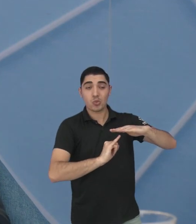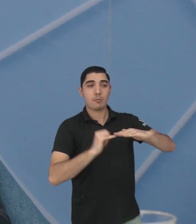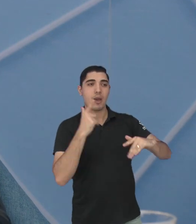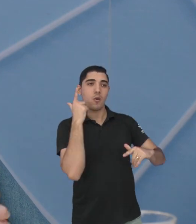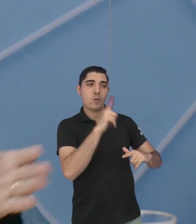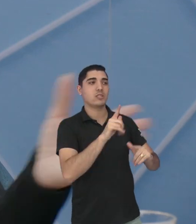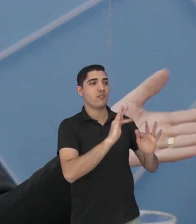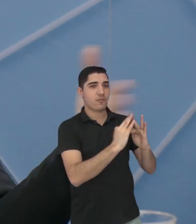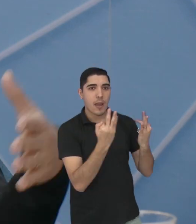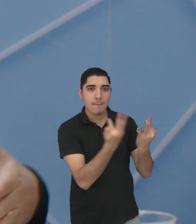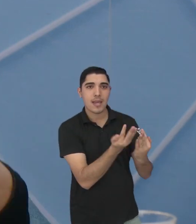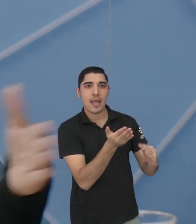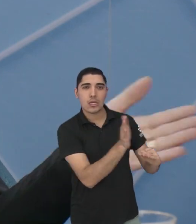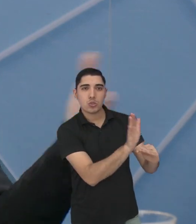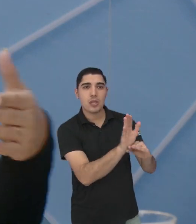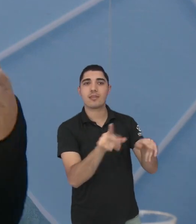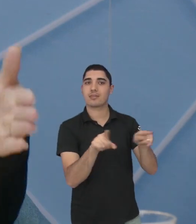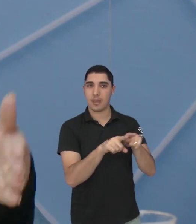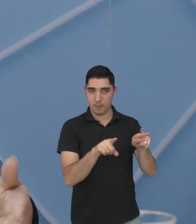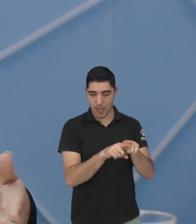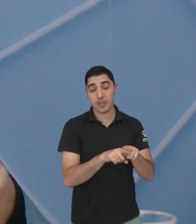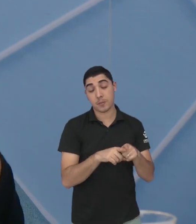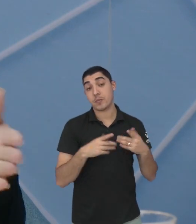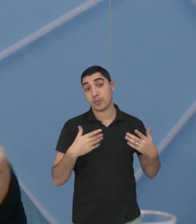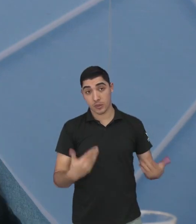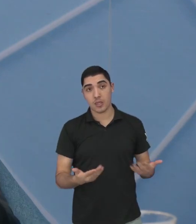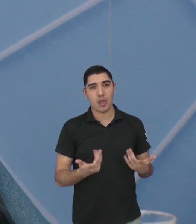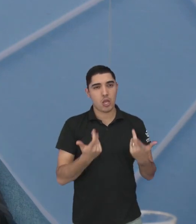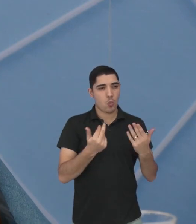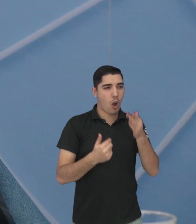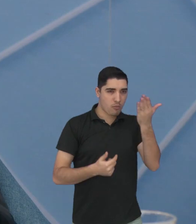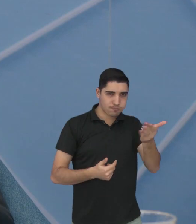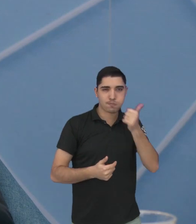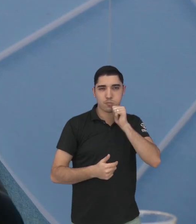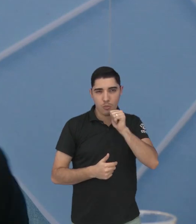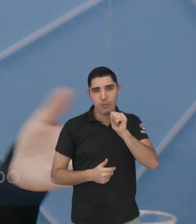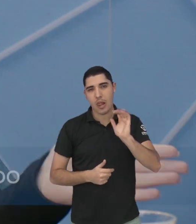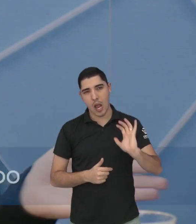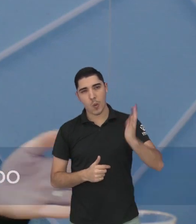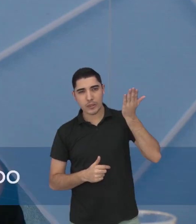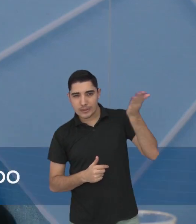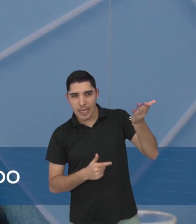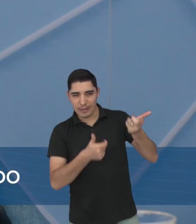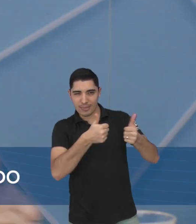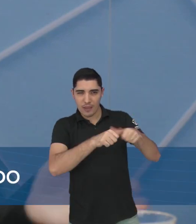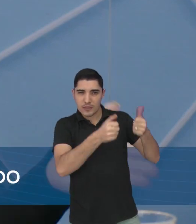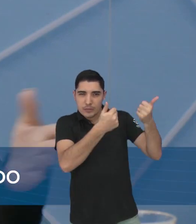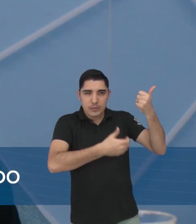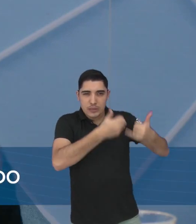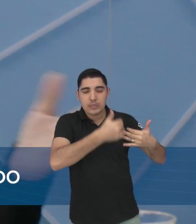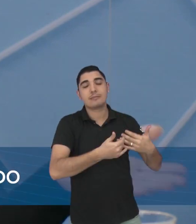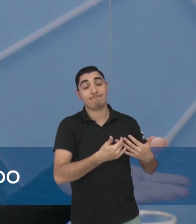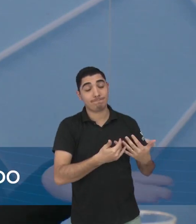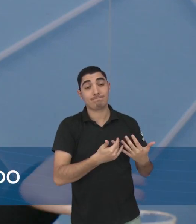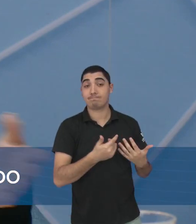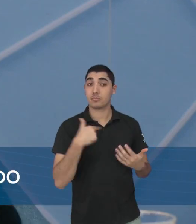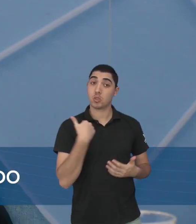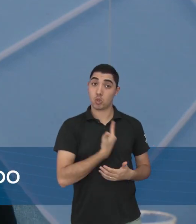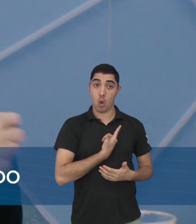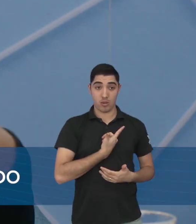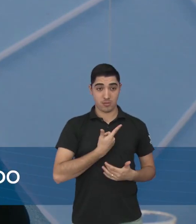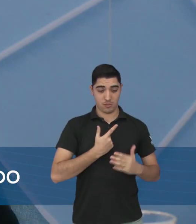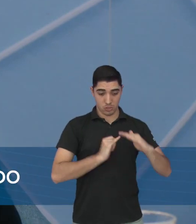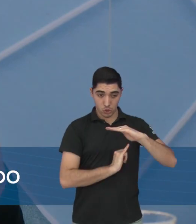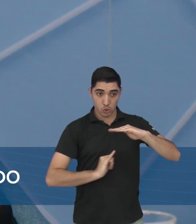para as famílias quando passam por situações pontuais, igual ela passou e tantas outras famílias que a gente acompanha no dia a dia e que passam, e